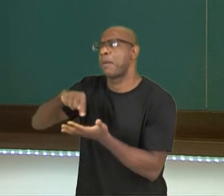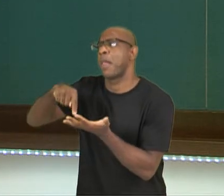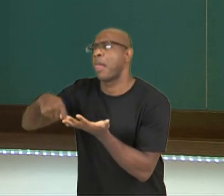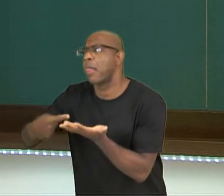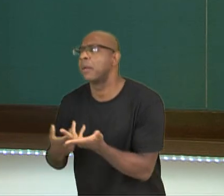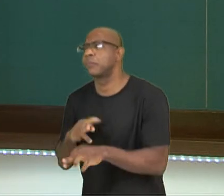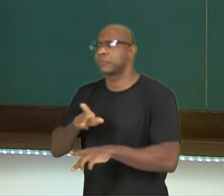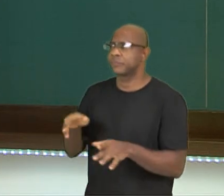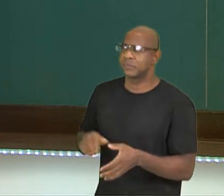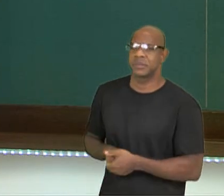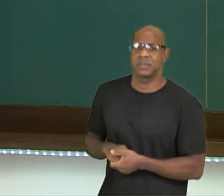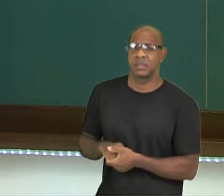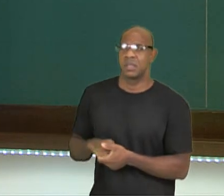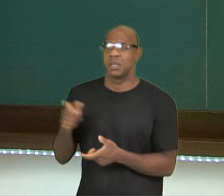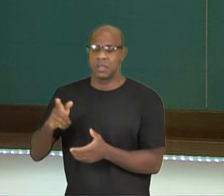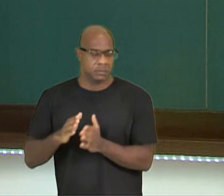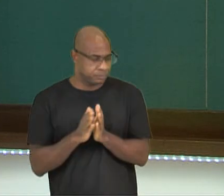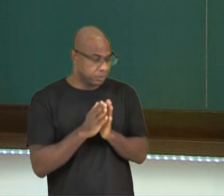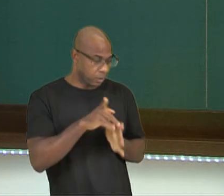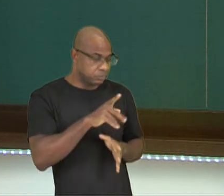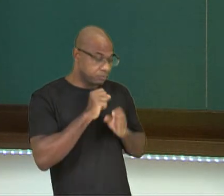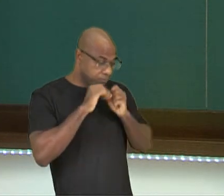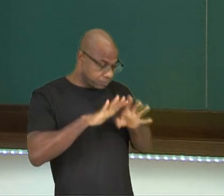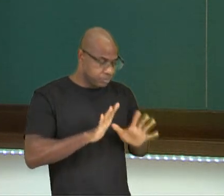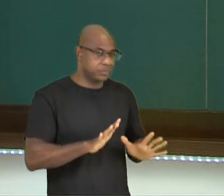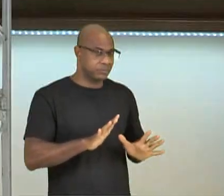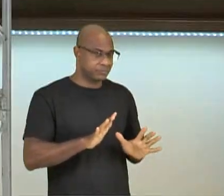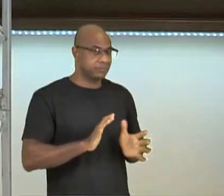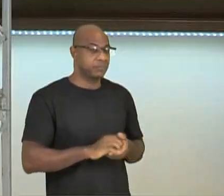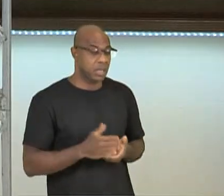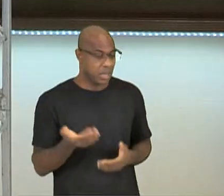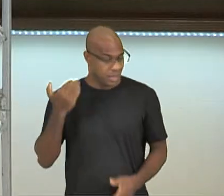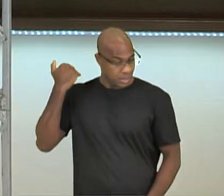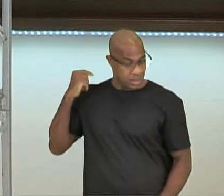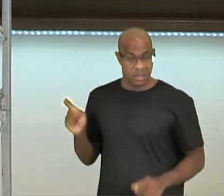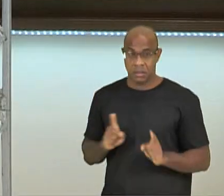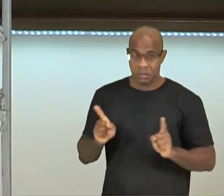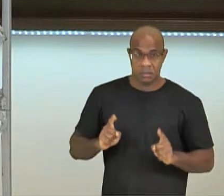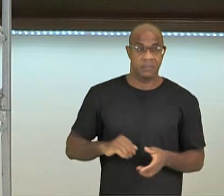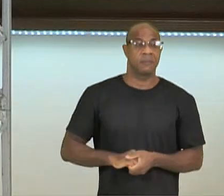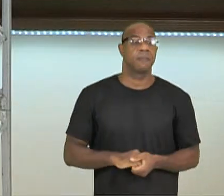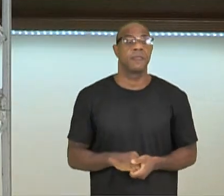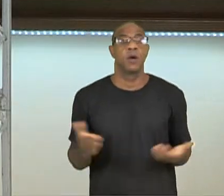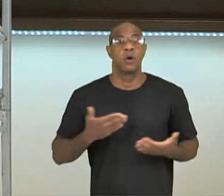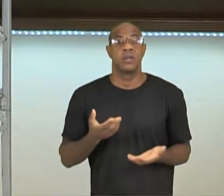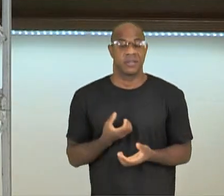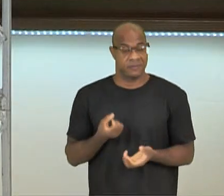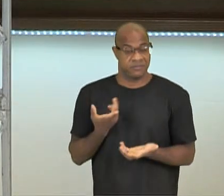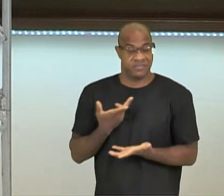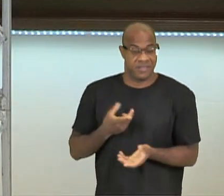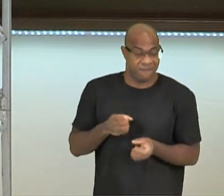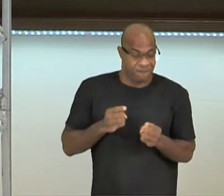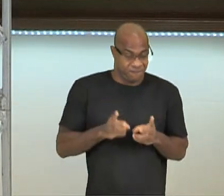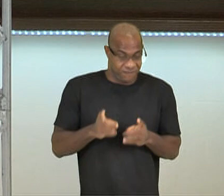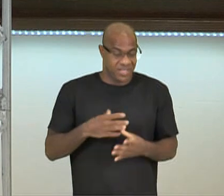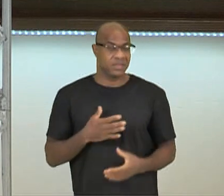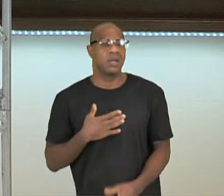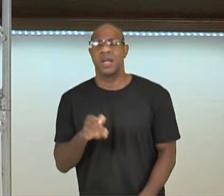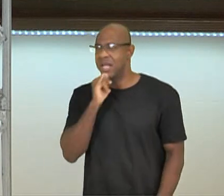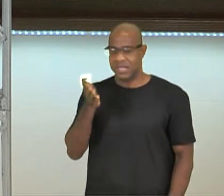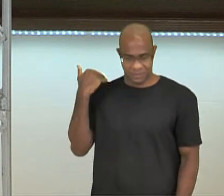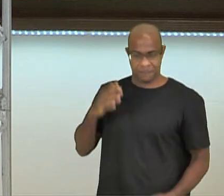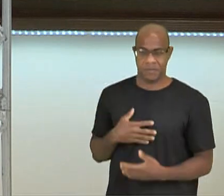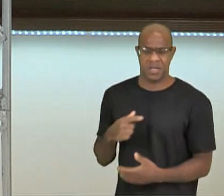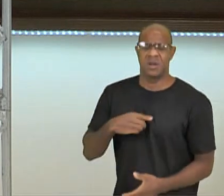venda de indulgência. Você chegava, você cometia um pecado, o padre colocava um preço e você pagava para a igreja e seu pecado